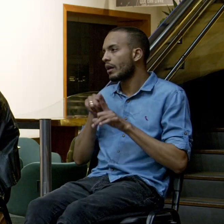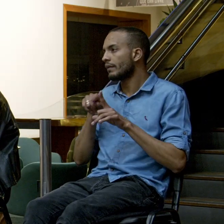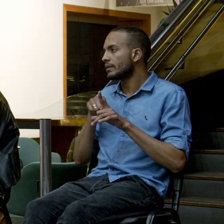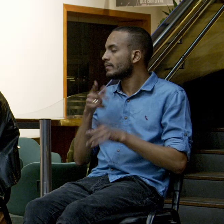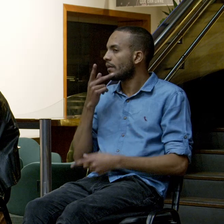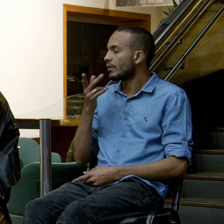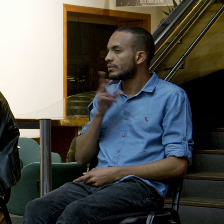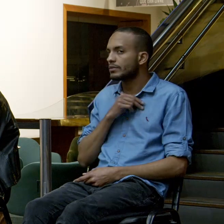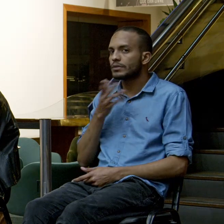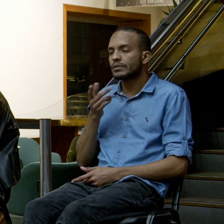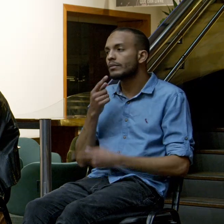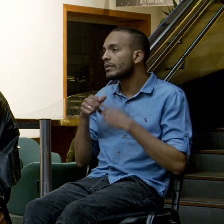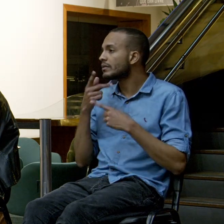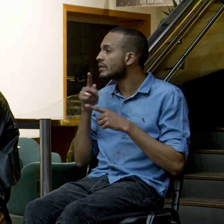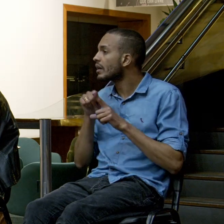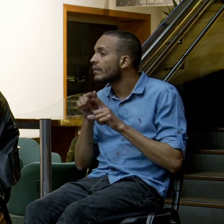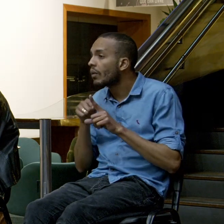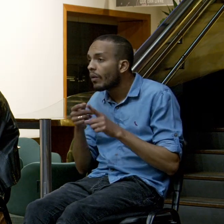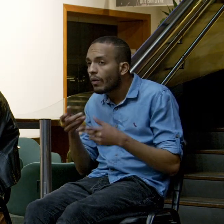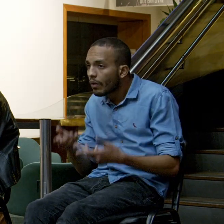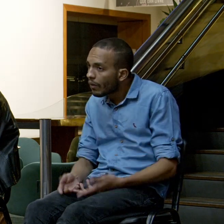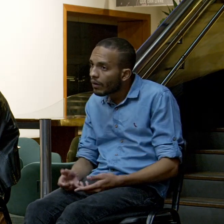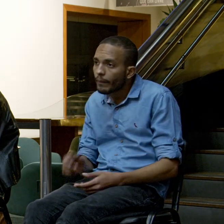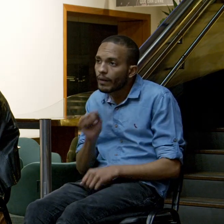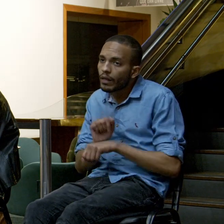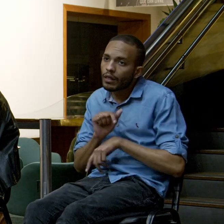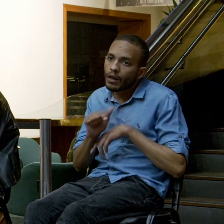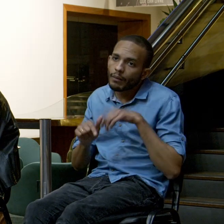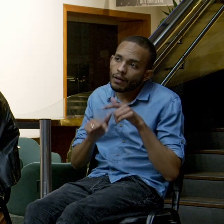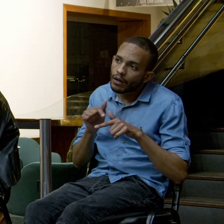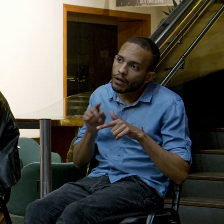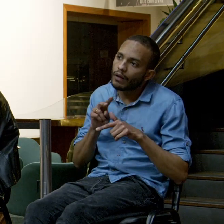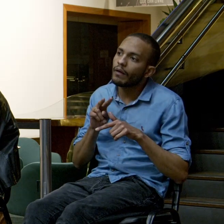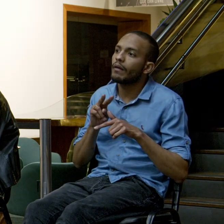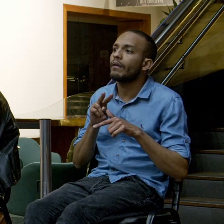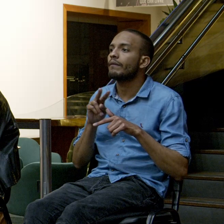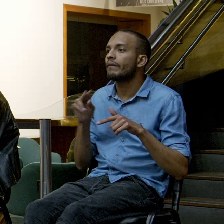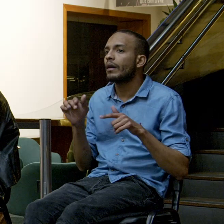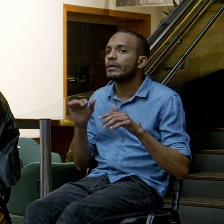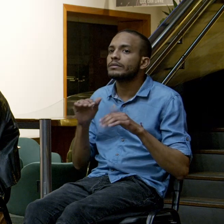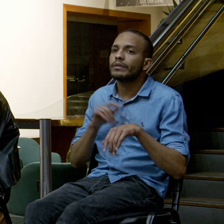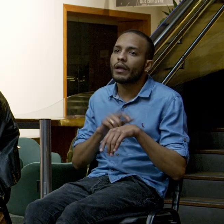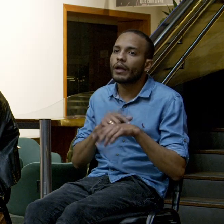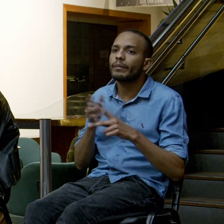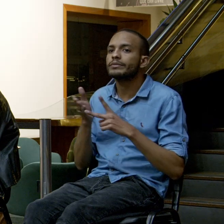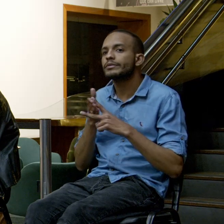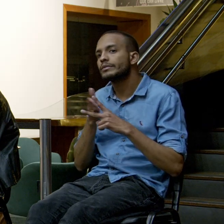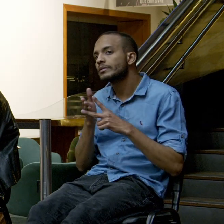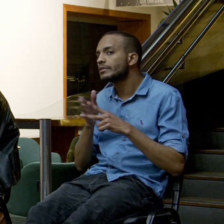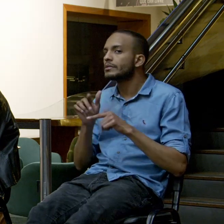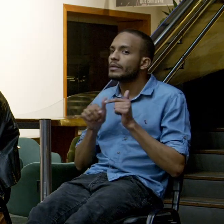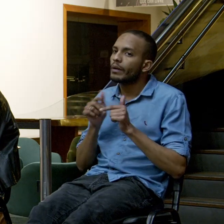falar, puxa, que pena, você engravidou, vai parar de trabalhar, vai dividir o tempo de trabalho,